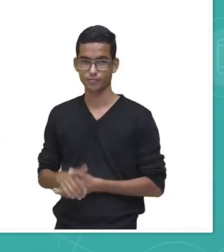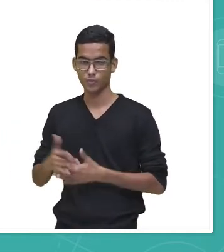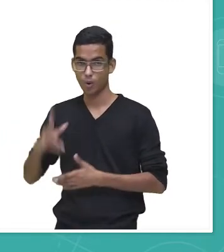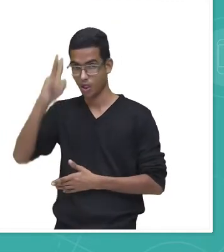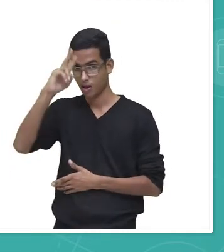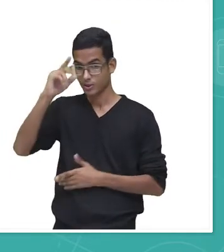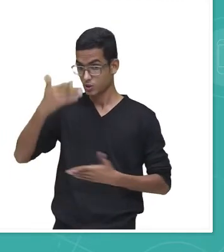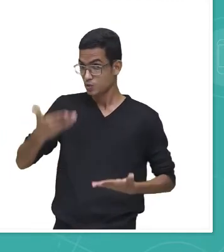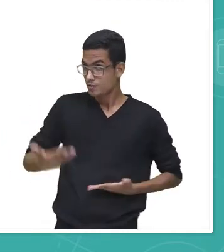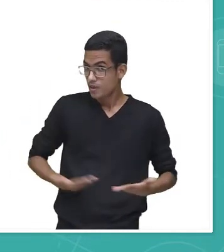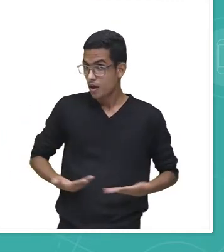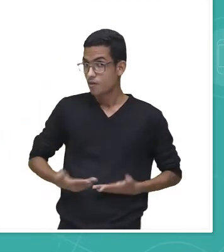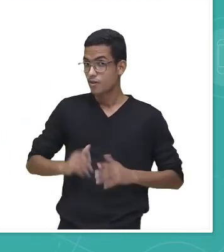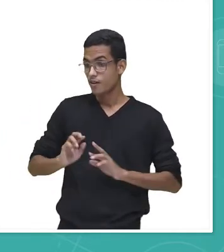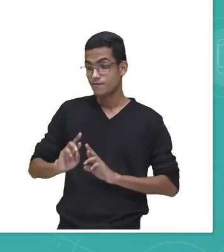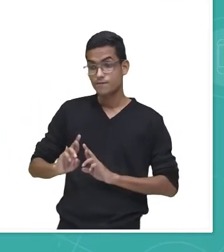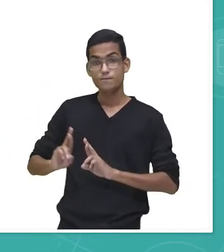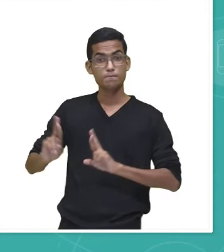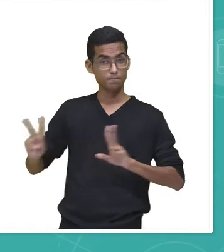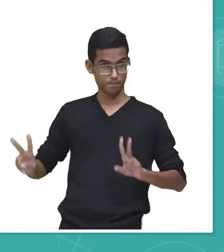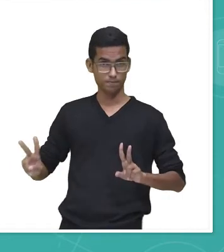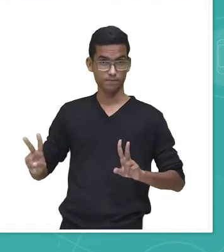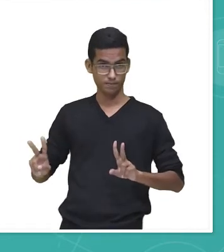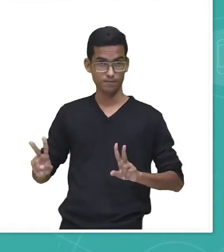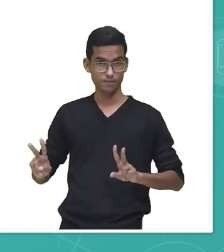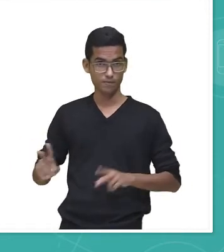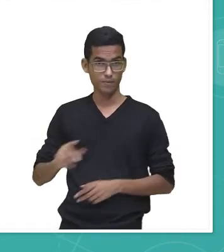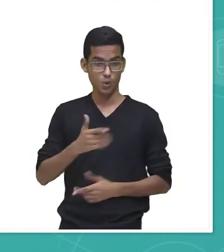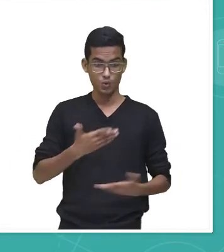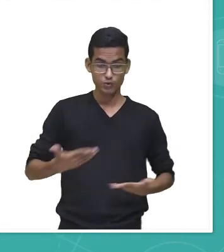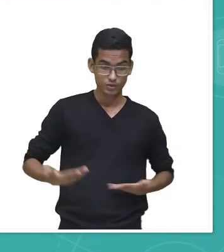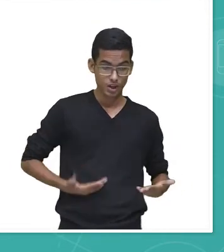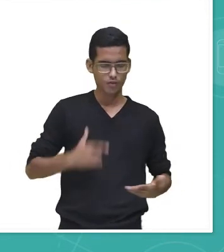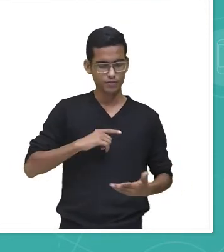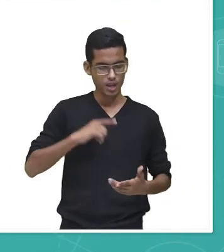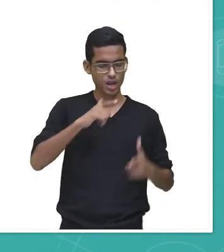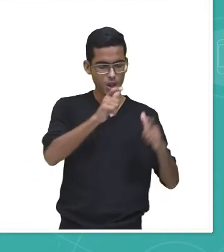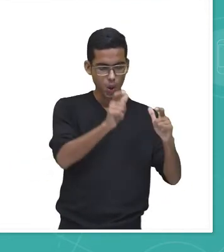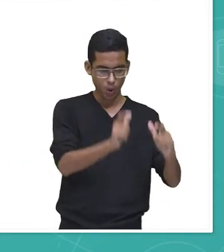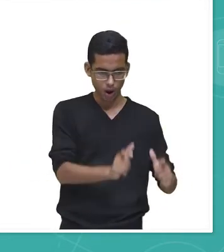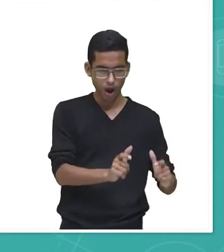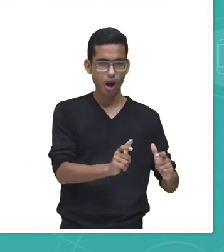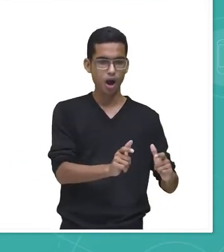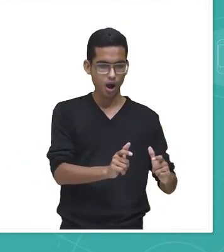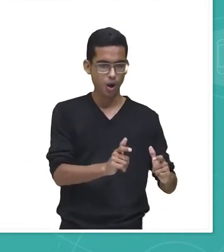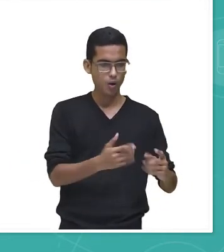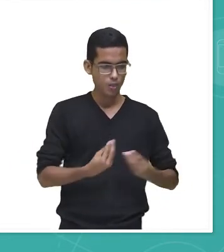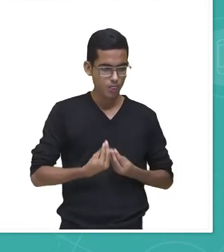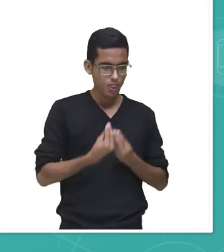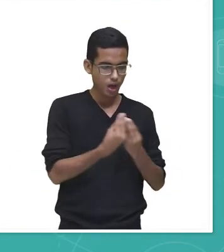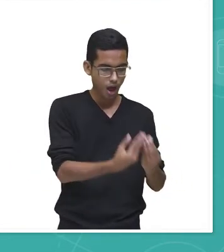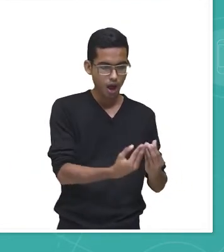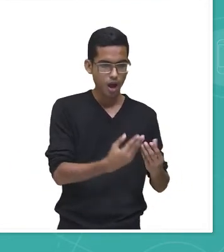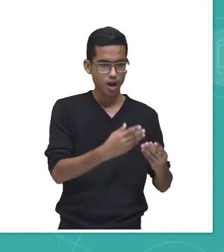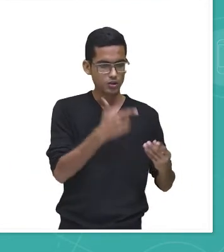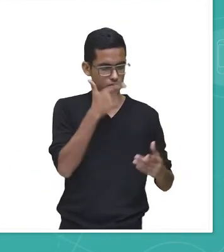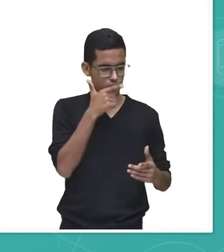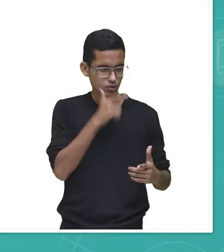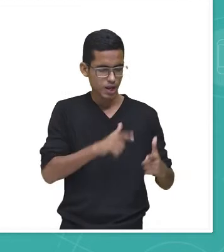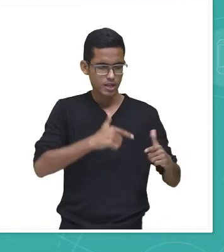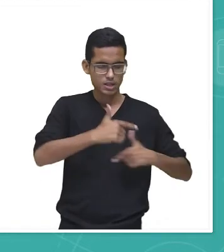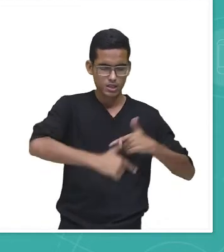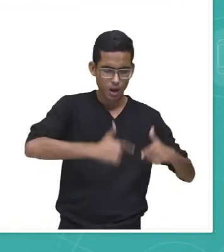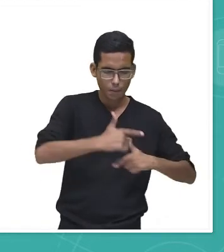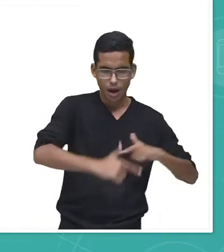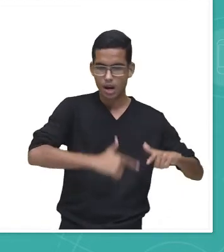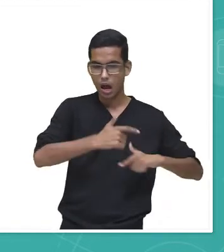está citado aqui, vai ter sua casa, em caso de guerra ele vai ter proteção, e o escravizado, ele não tem nada disso, ok? Então, por